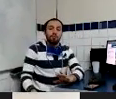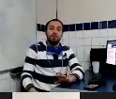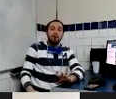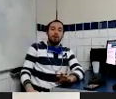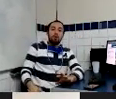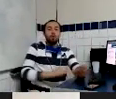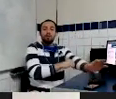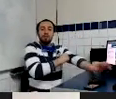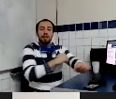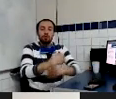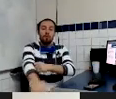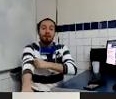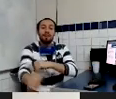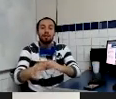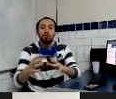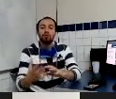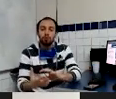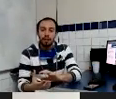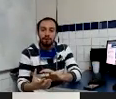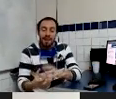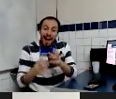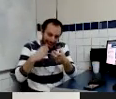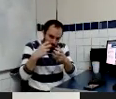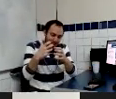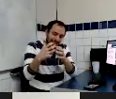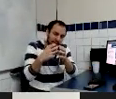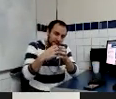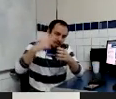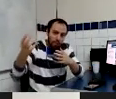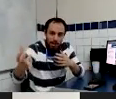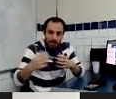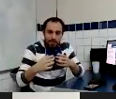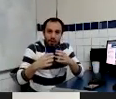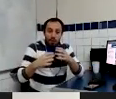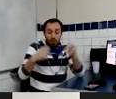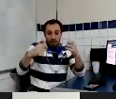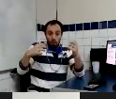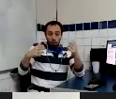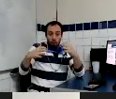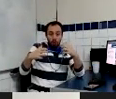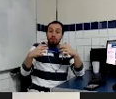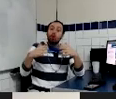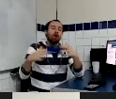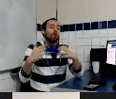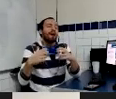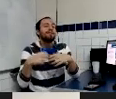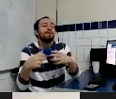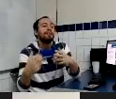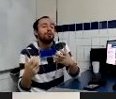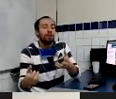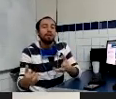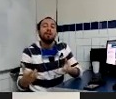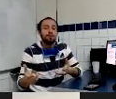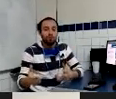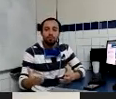Não. Quando você tem desenvolvimento da agricultura, a expectativa de vida aumenta. Porque eu não me coloco mais